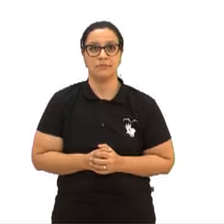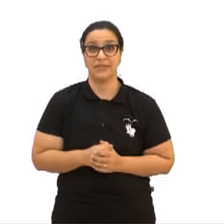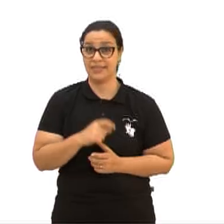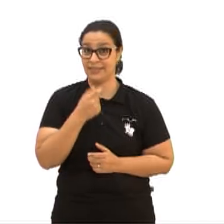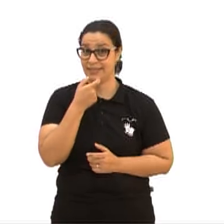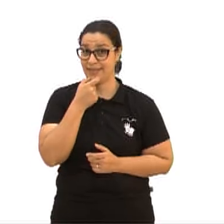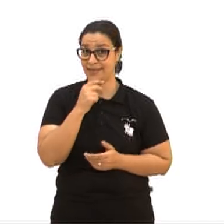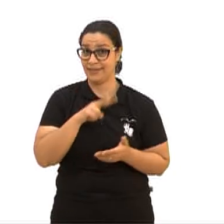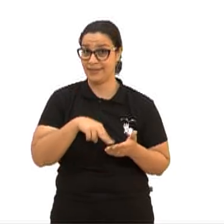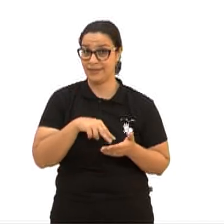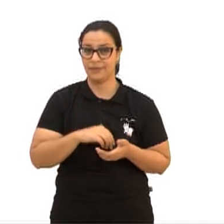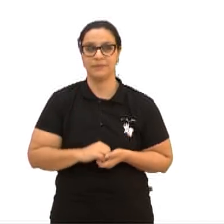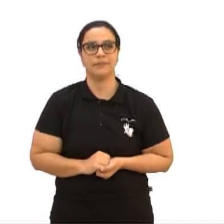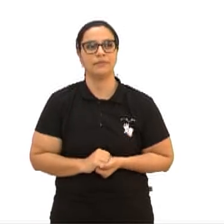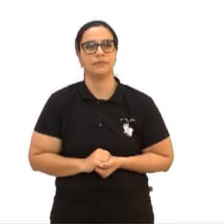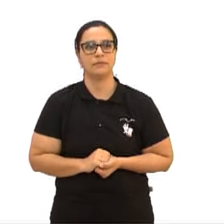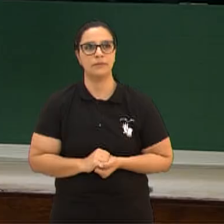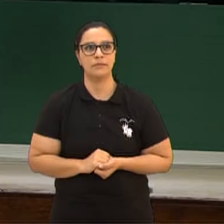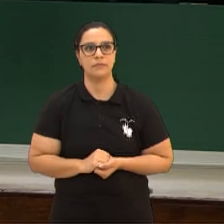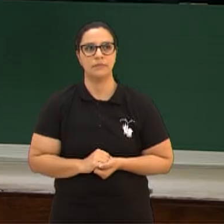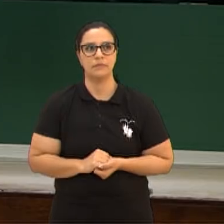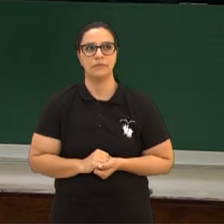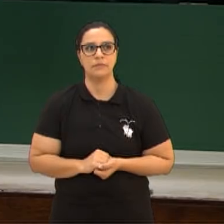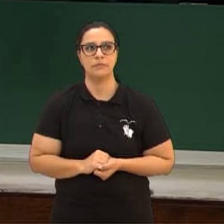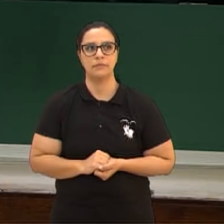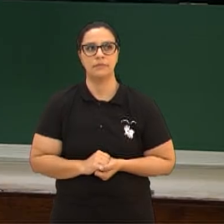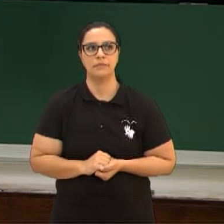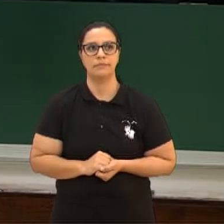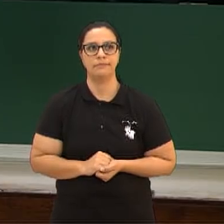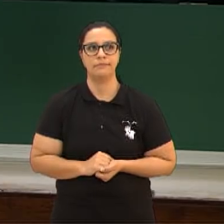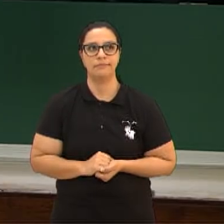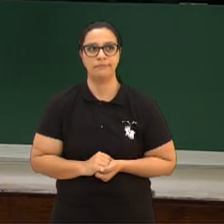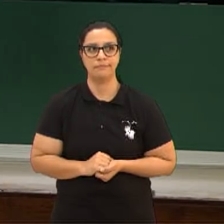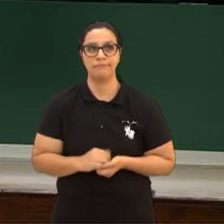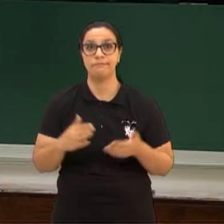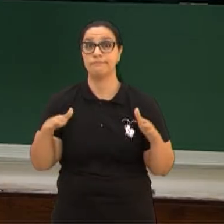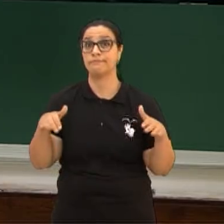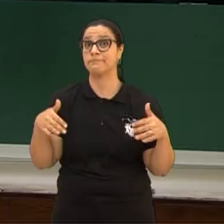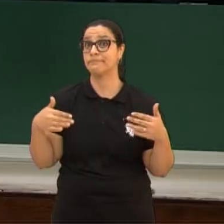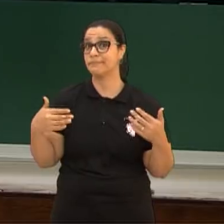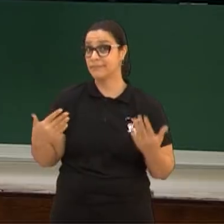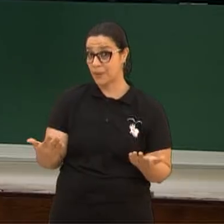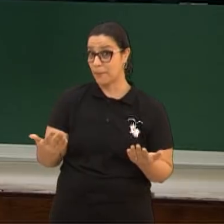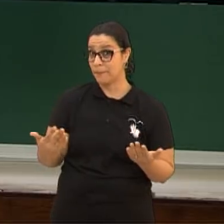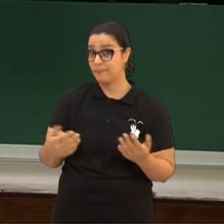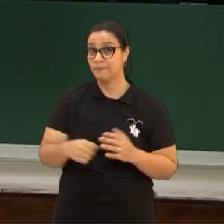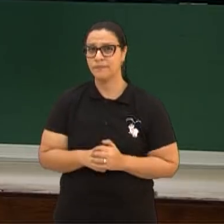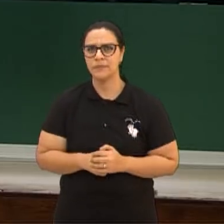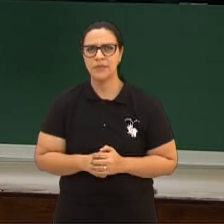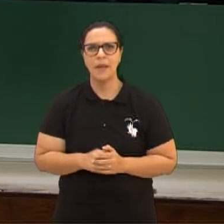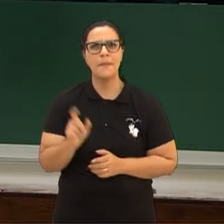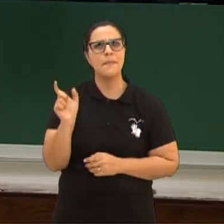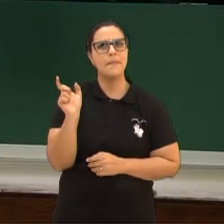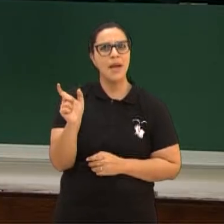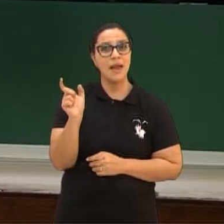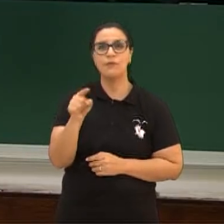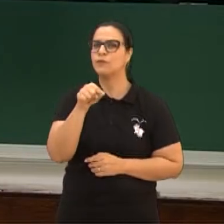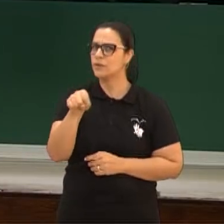else's problems always depress me. E aí, olha